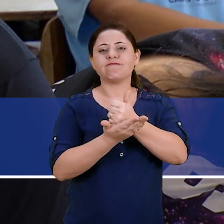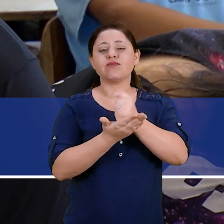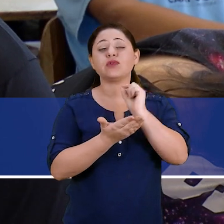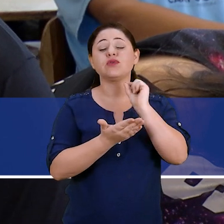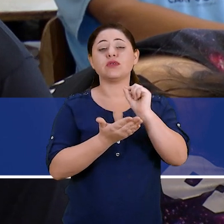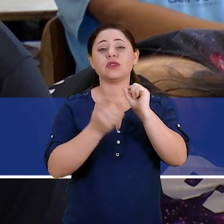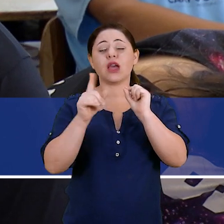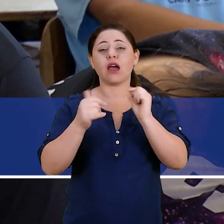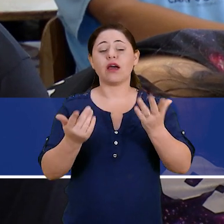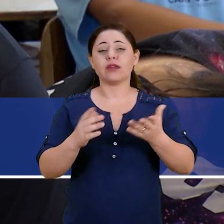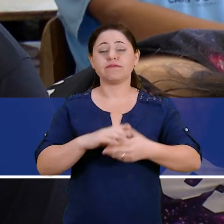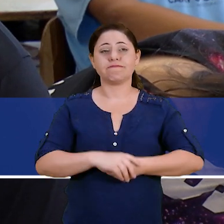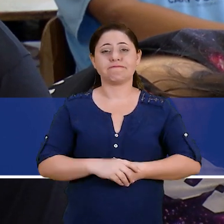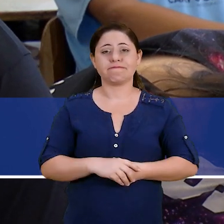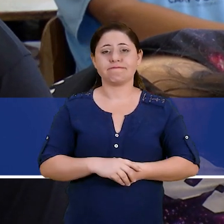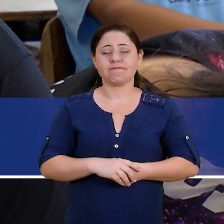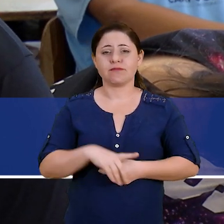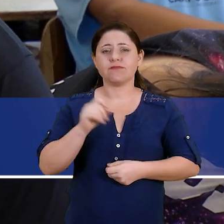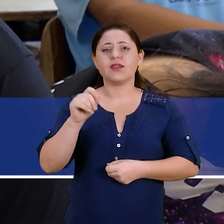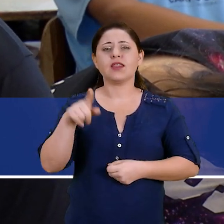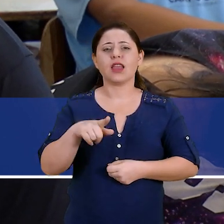instituições fundamentais